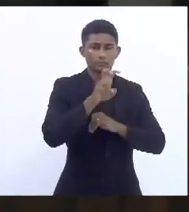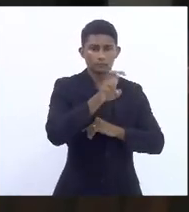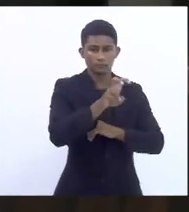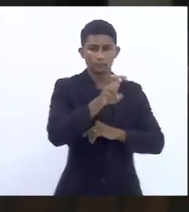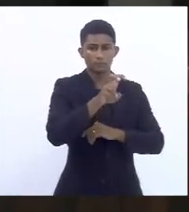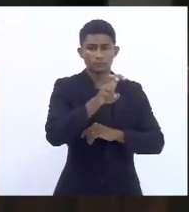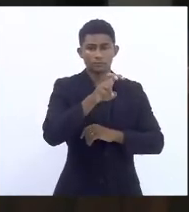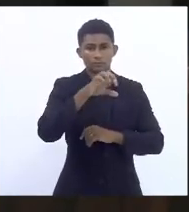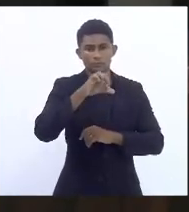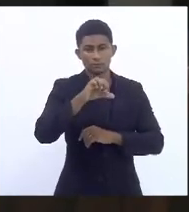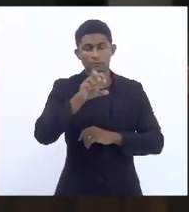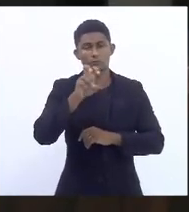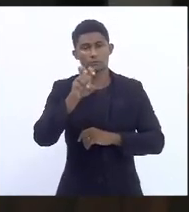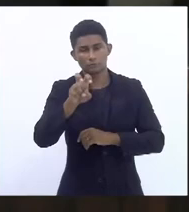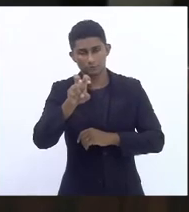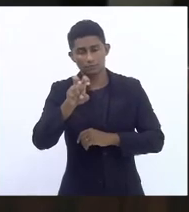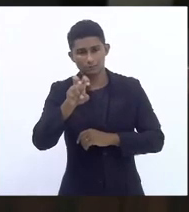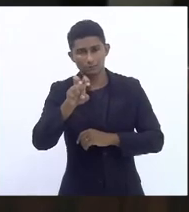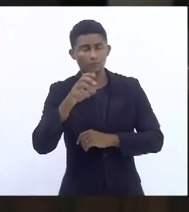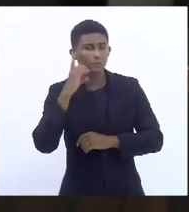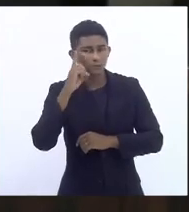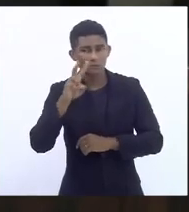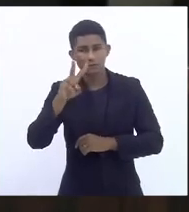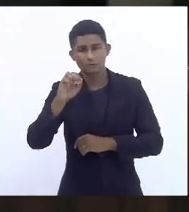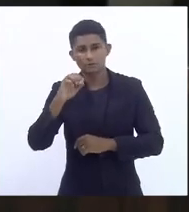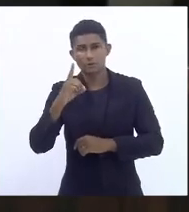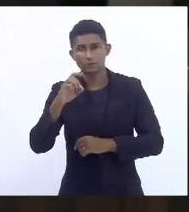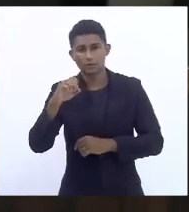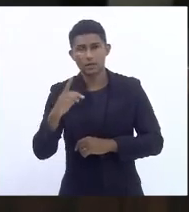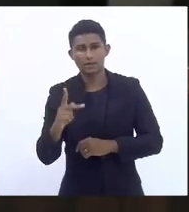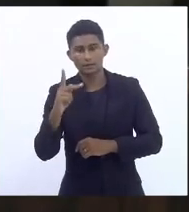595, de autoria, deputado Valdeque Carneiro,